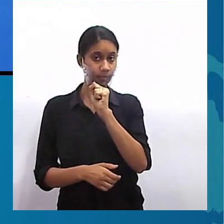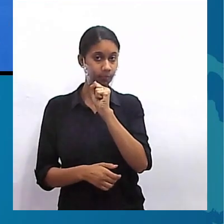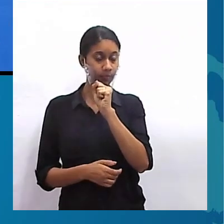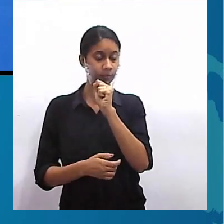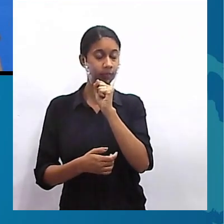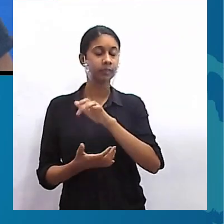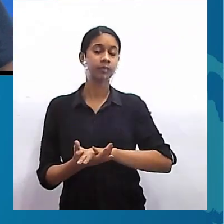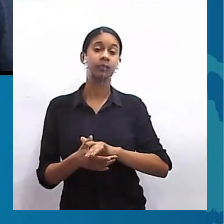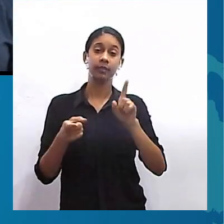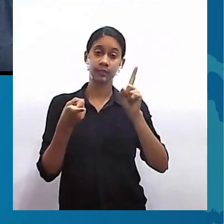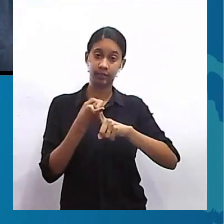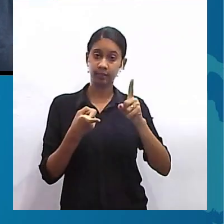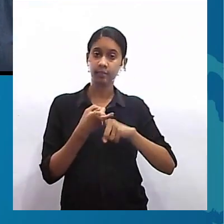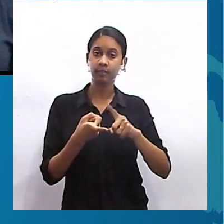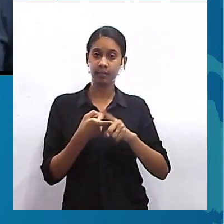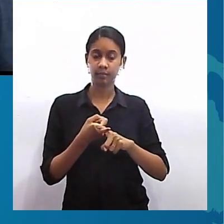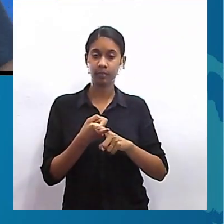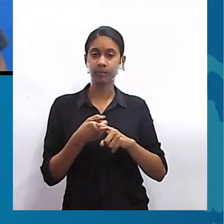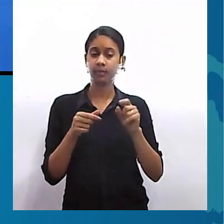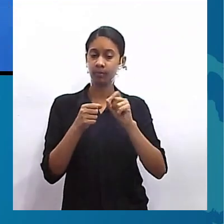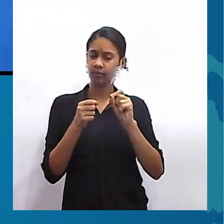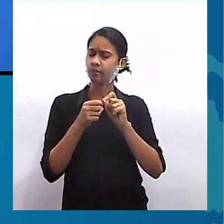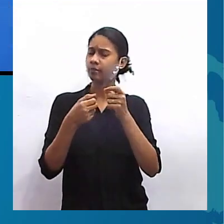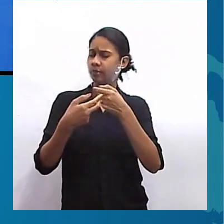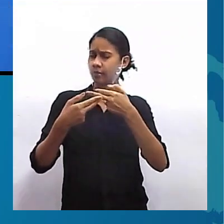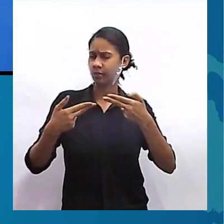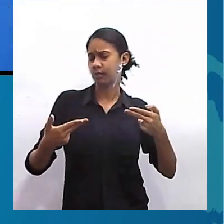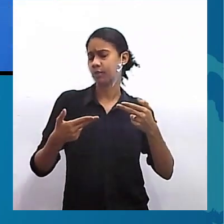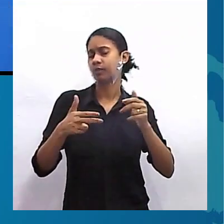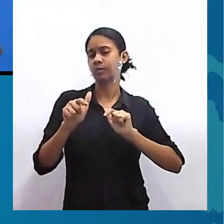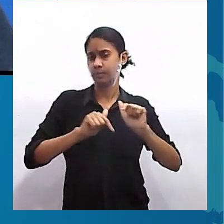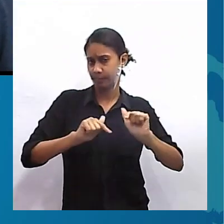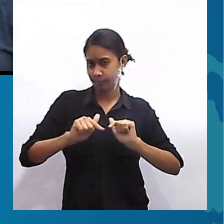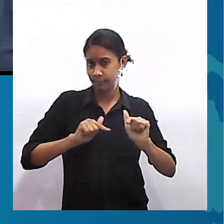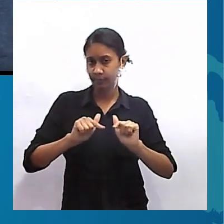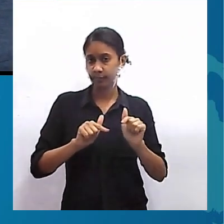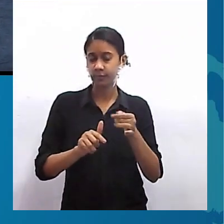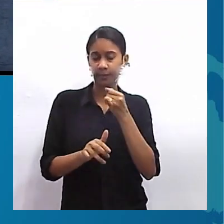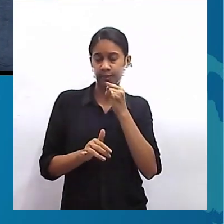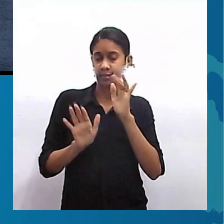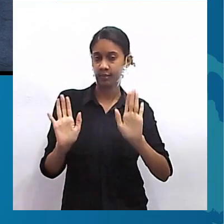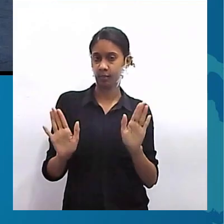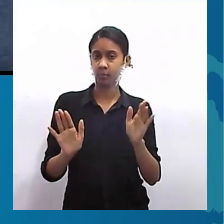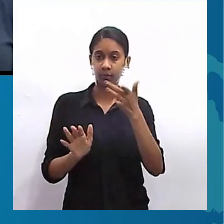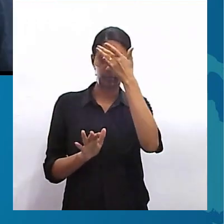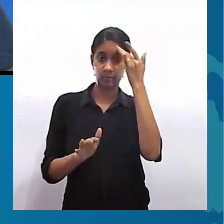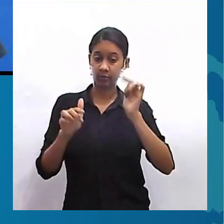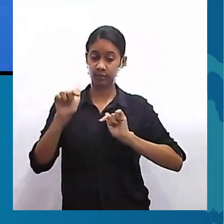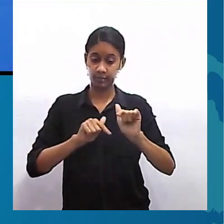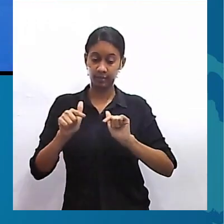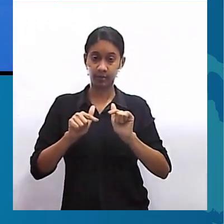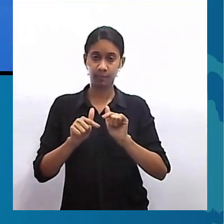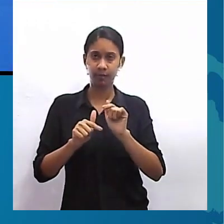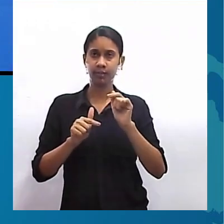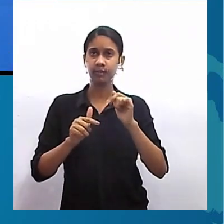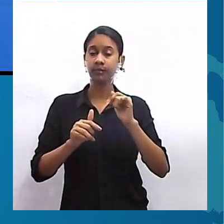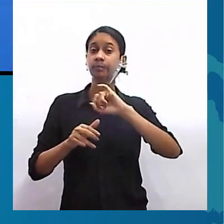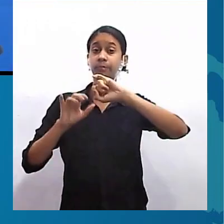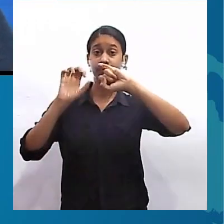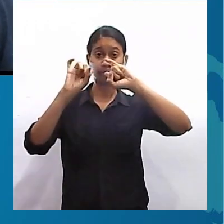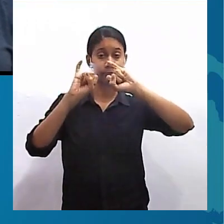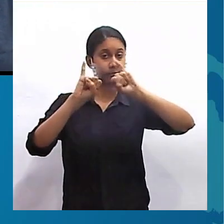para a qualidade do serviço prestado. Digamos que eu tenha um operador logístico lá em Jaboatão,